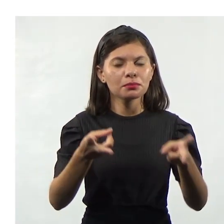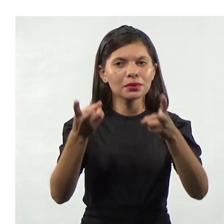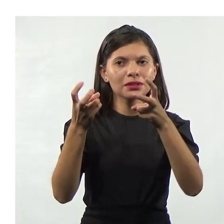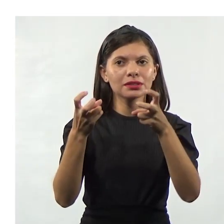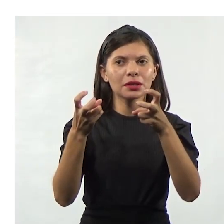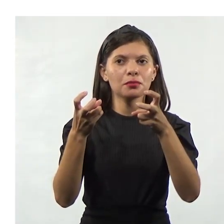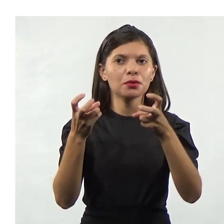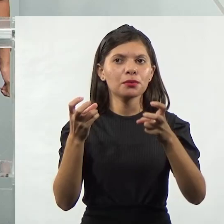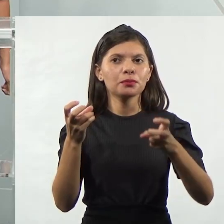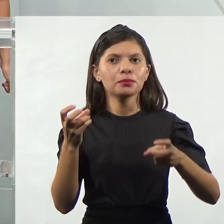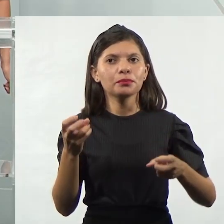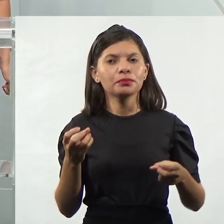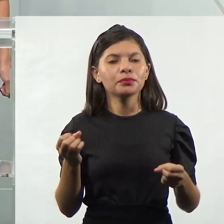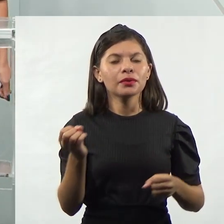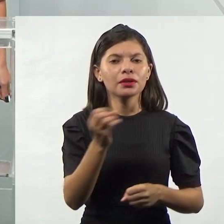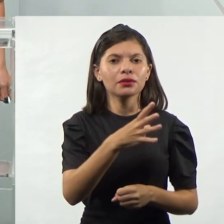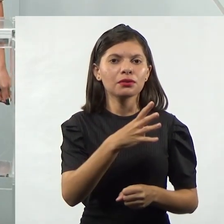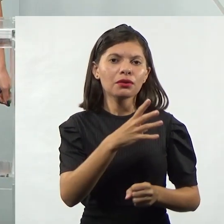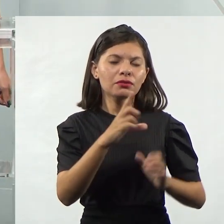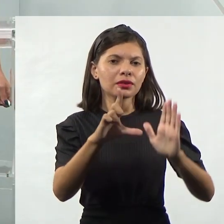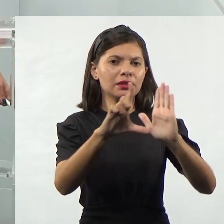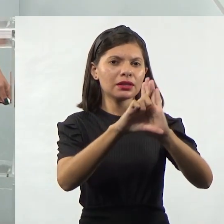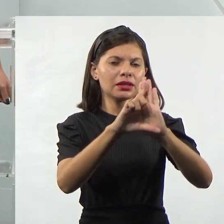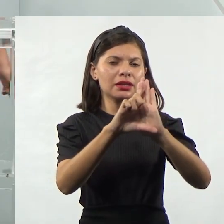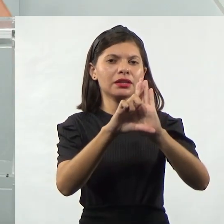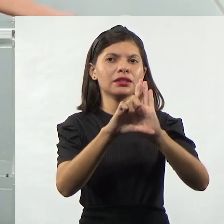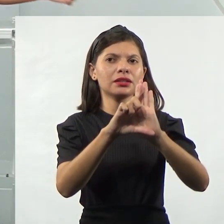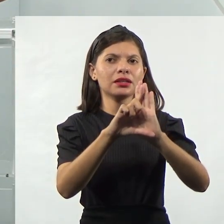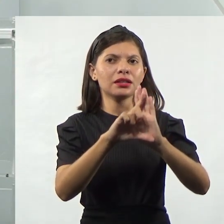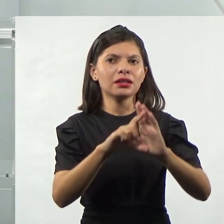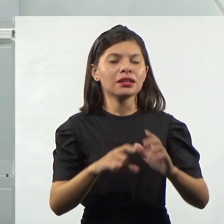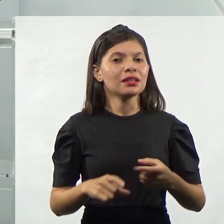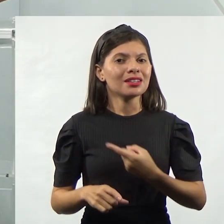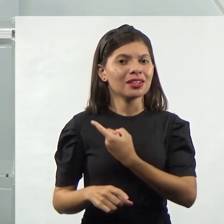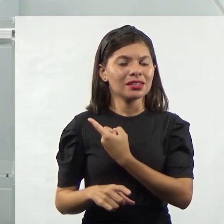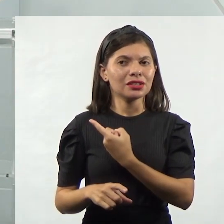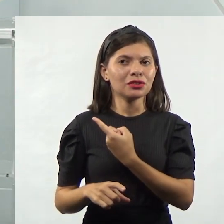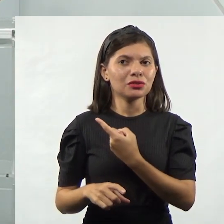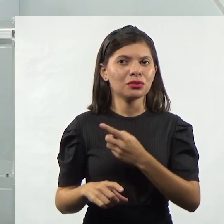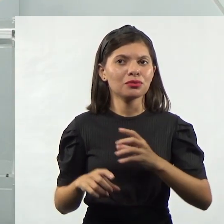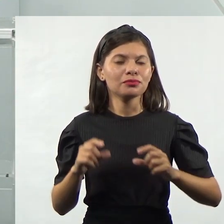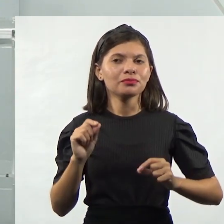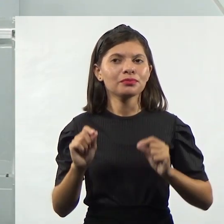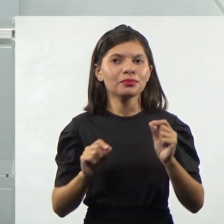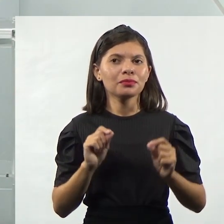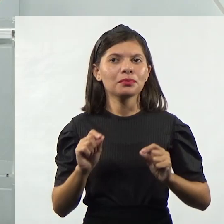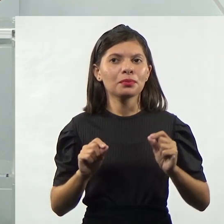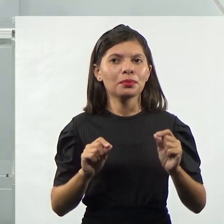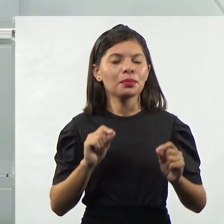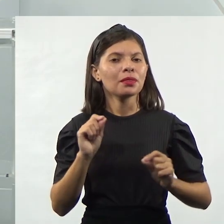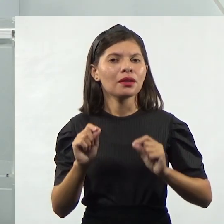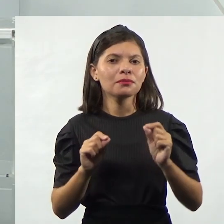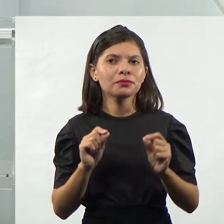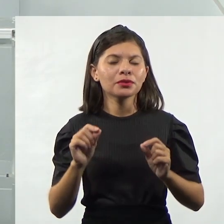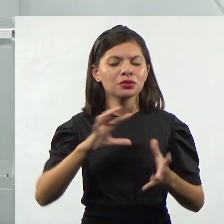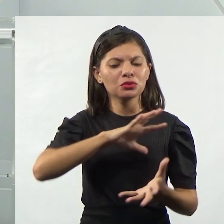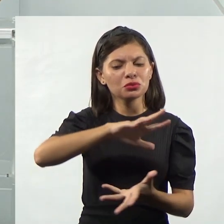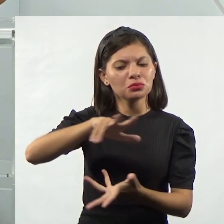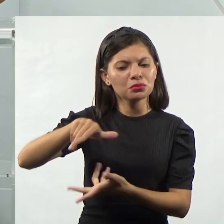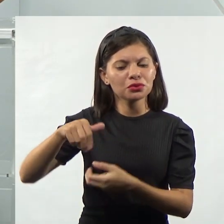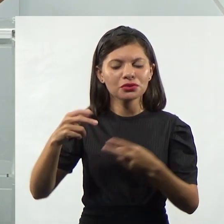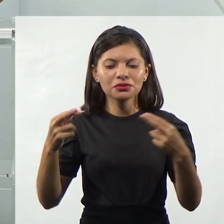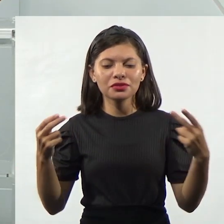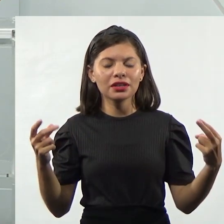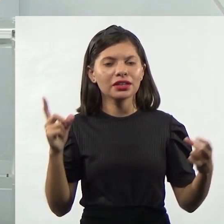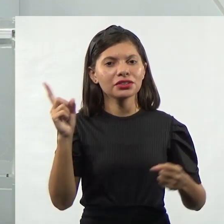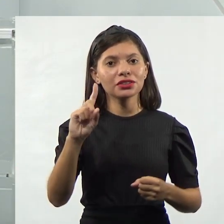Então, percebam, a nova lei de licitações e contratos, né, tem esse espírito mesmo, e não um espírito como uma coisa esotérica e